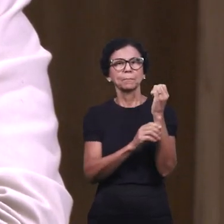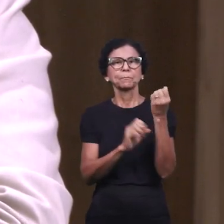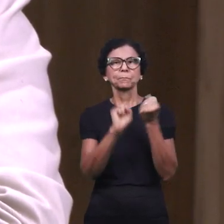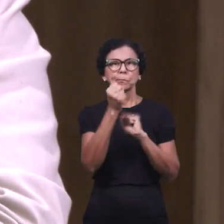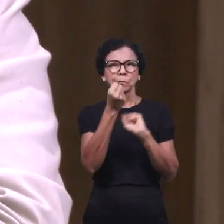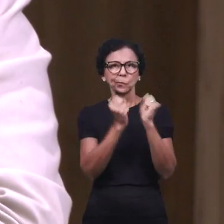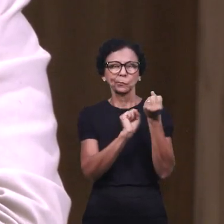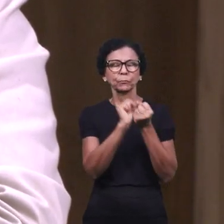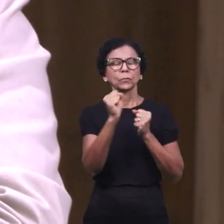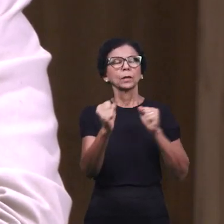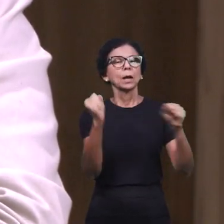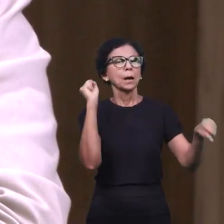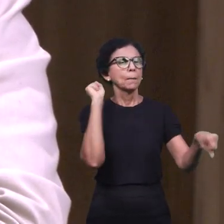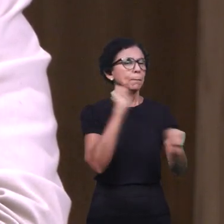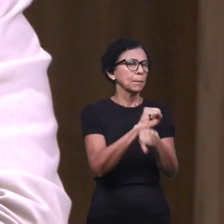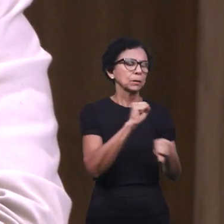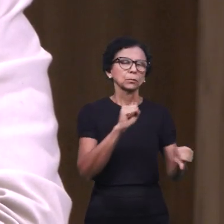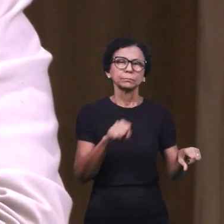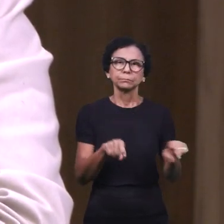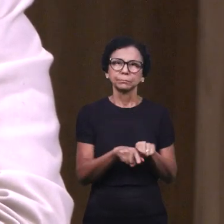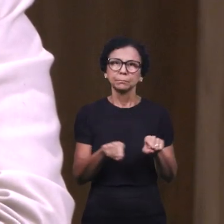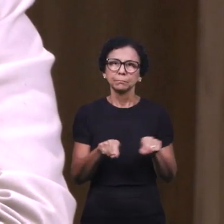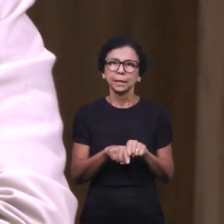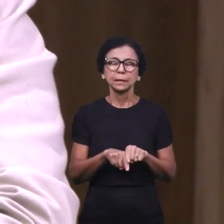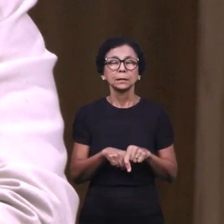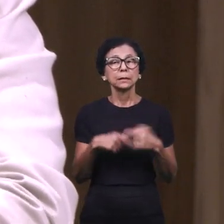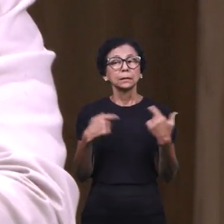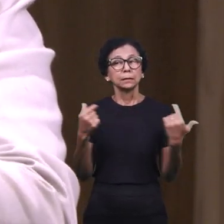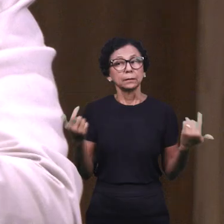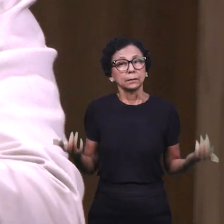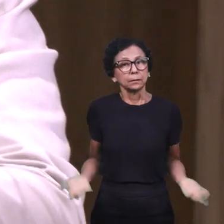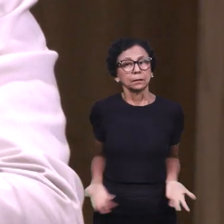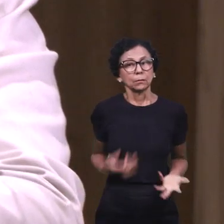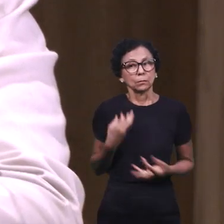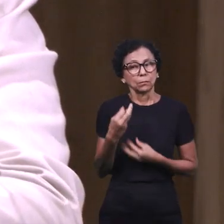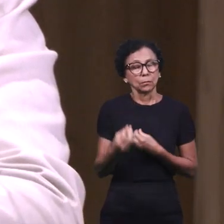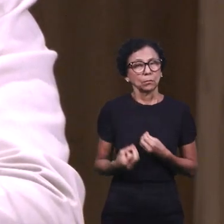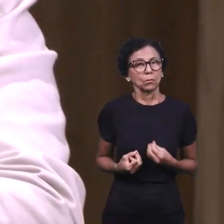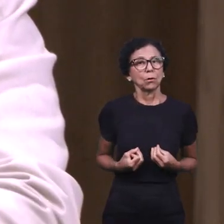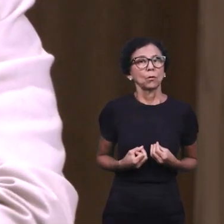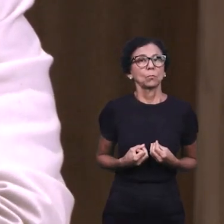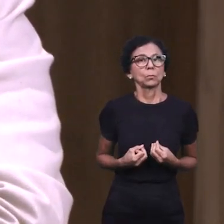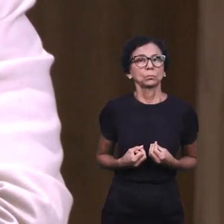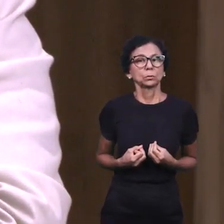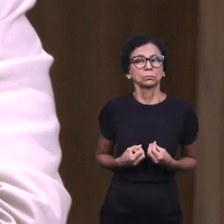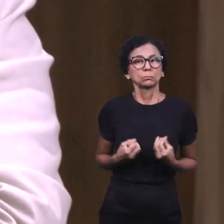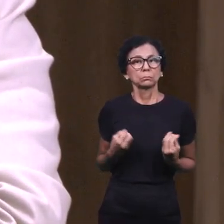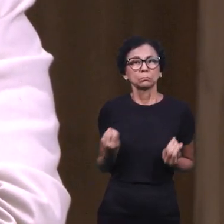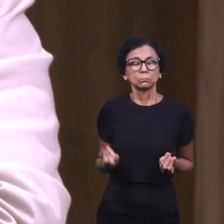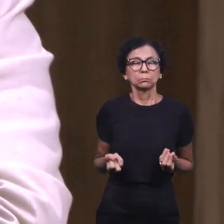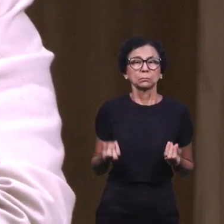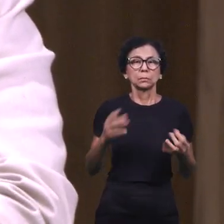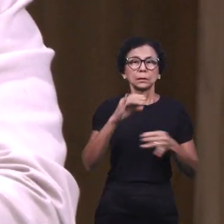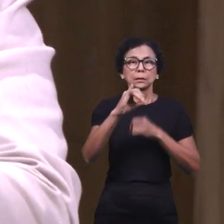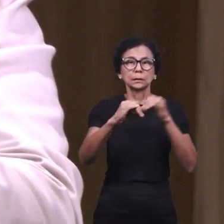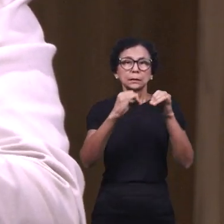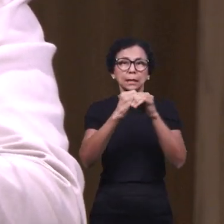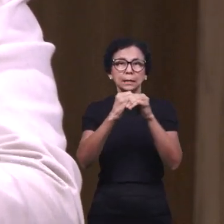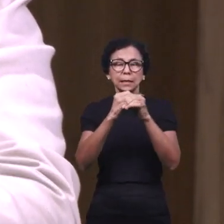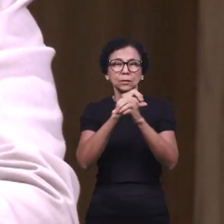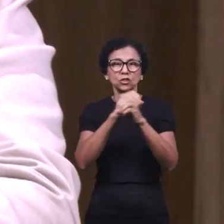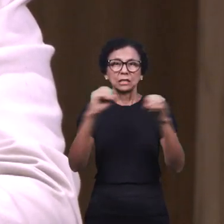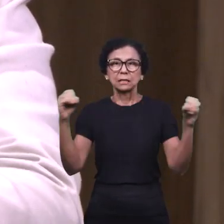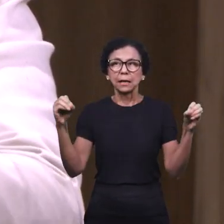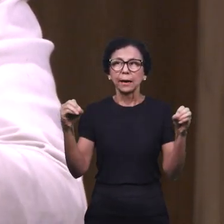porque não se tem como se prever o que pode acontecer. Em um evento, você imagina, um tempo sem internet, um tempo sem energia,